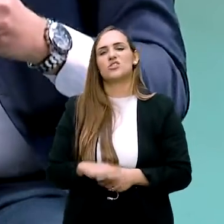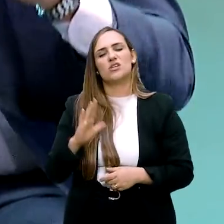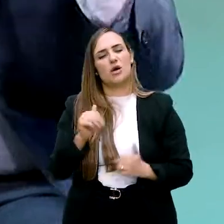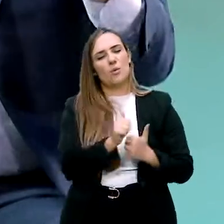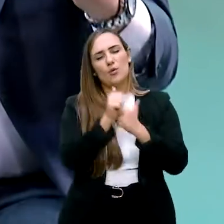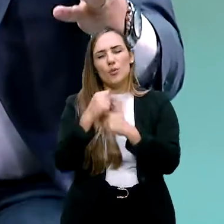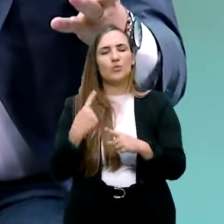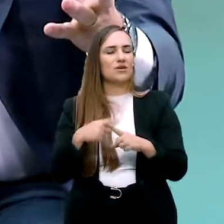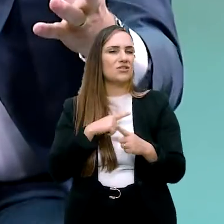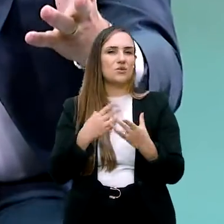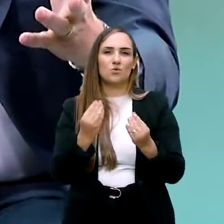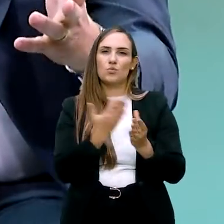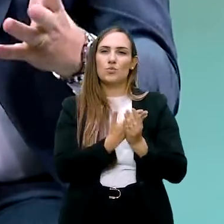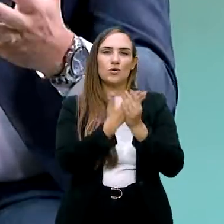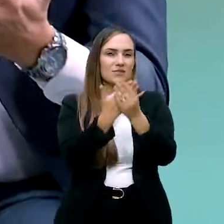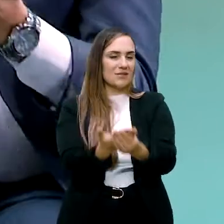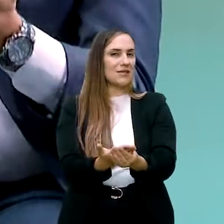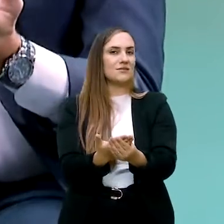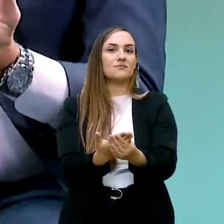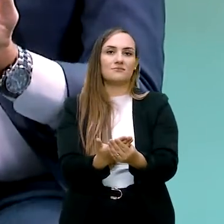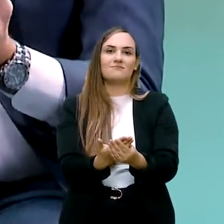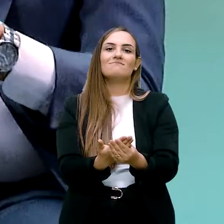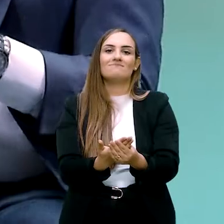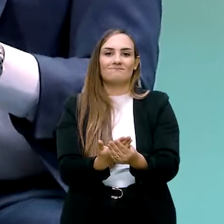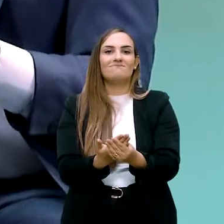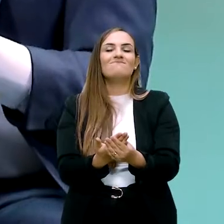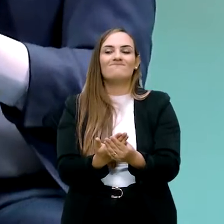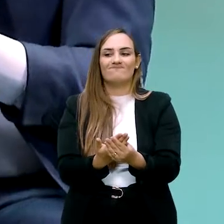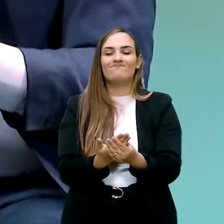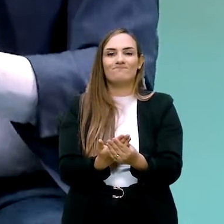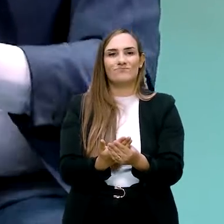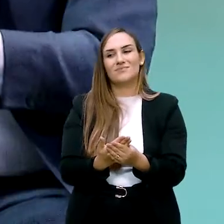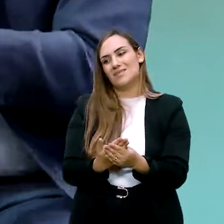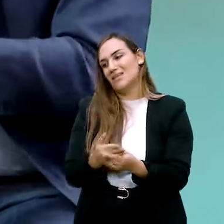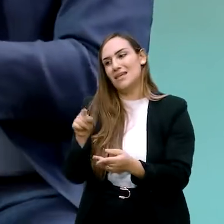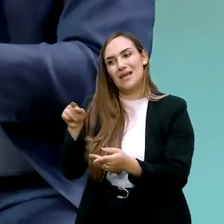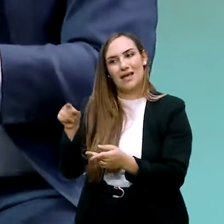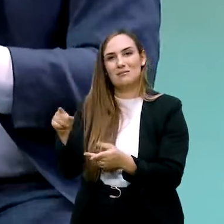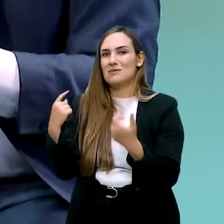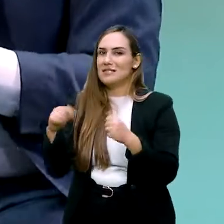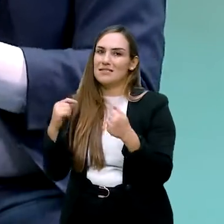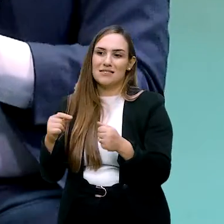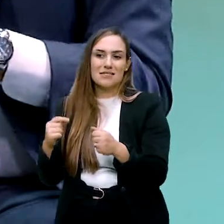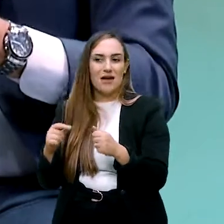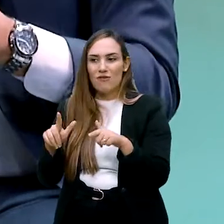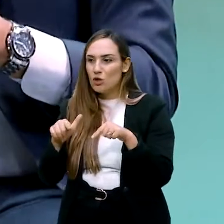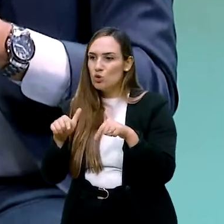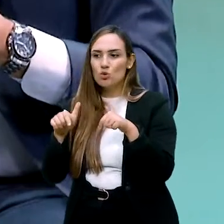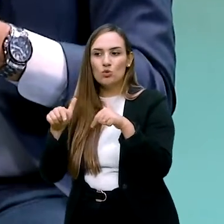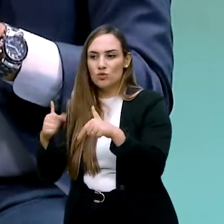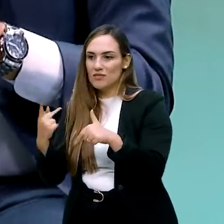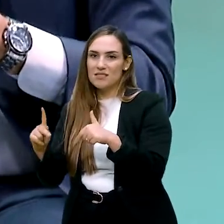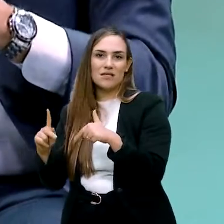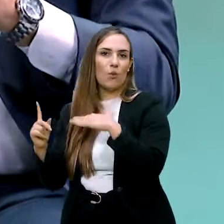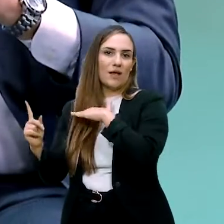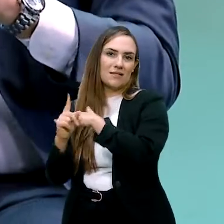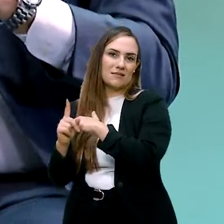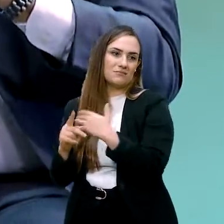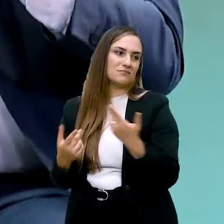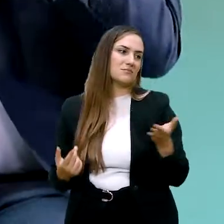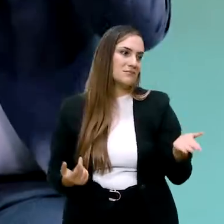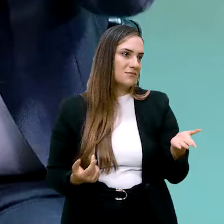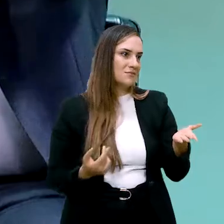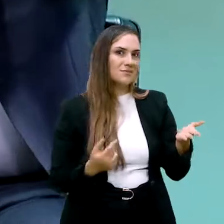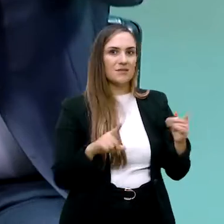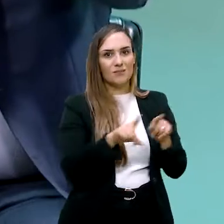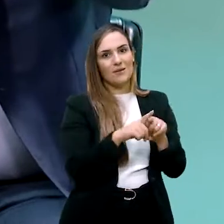tínhamos processos em andamento, o advogado militante, né, que essa decisão poderia afetar imediatamente, e nós tínhamos também a necessidade de